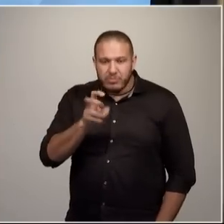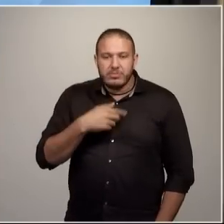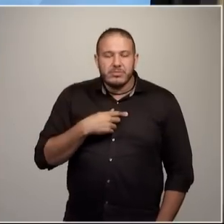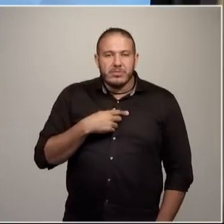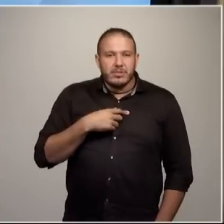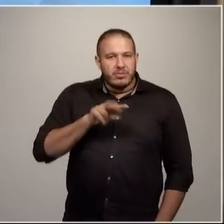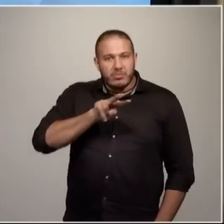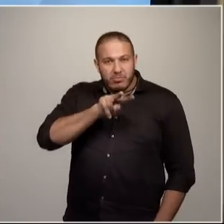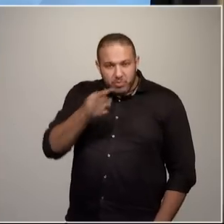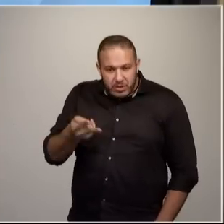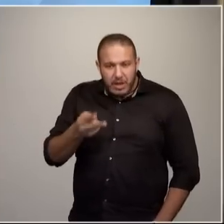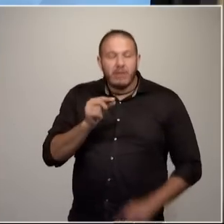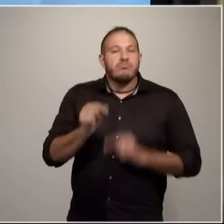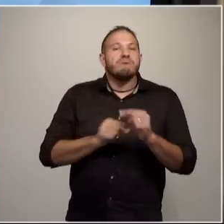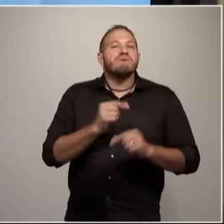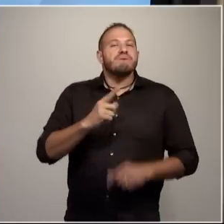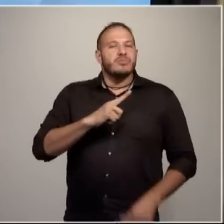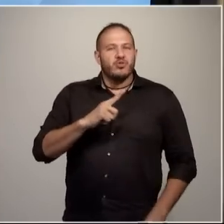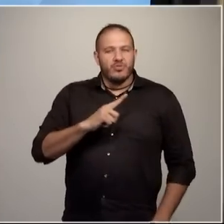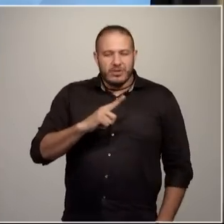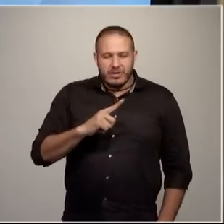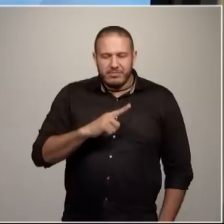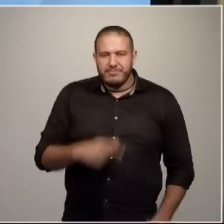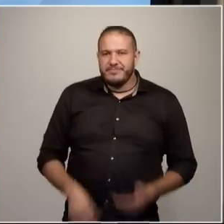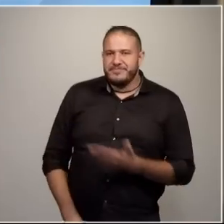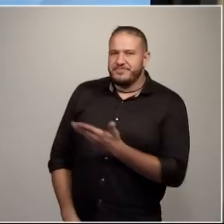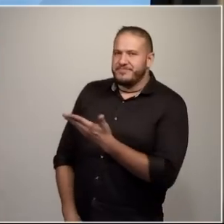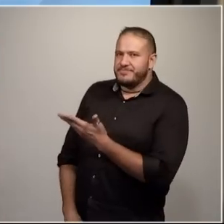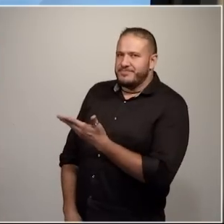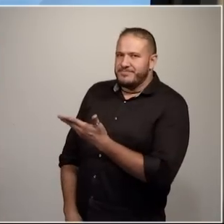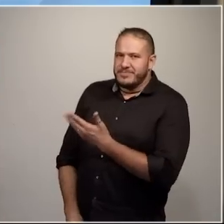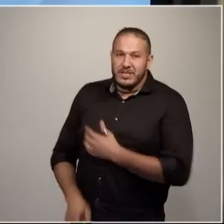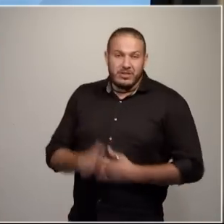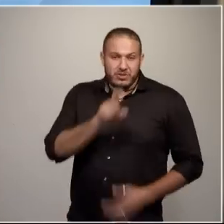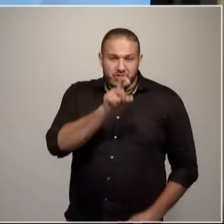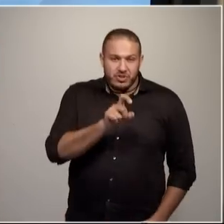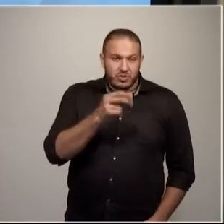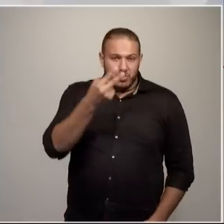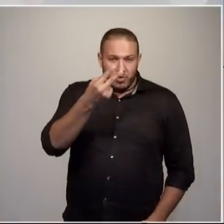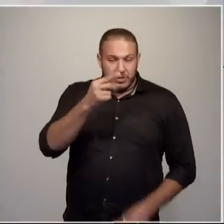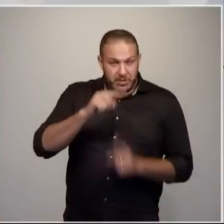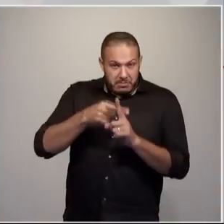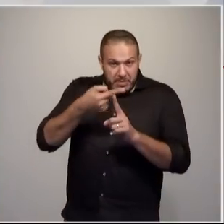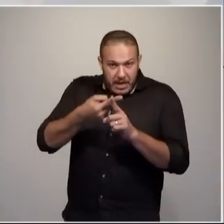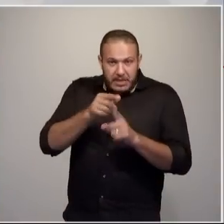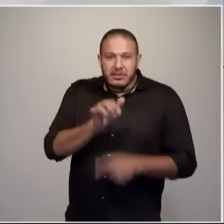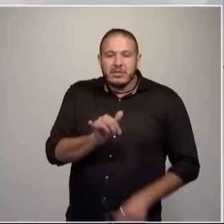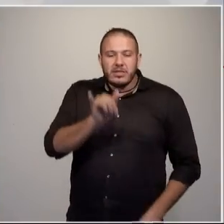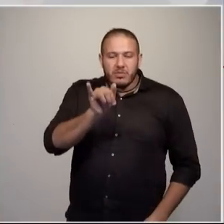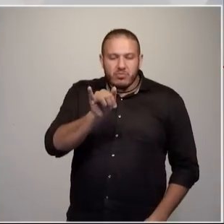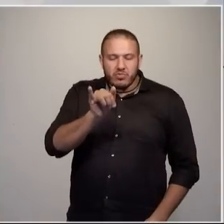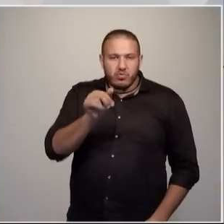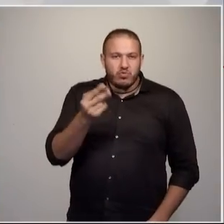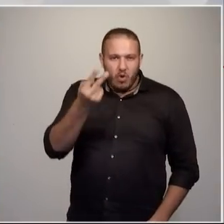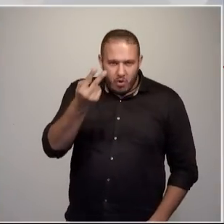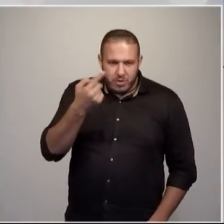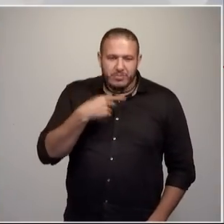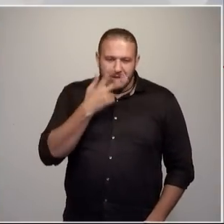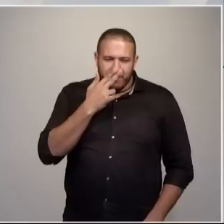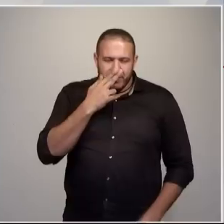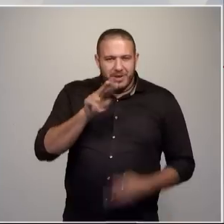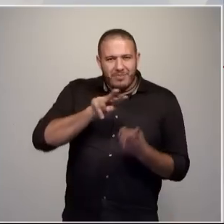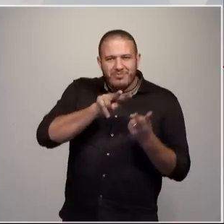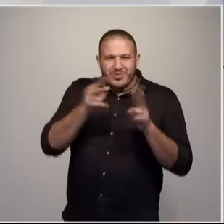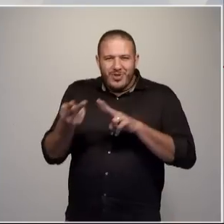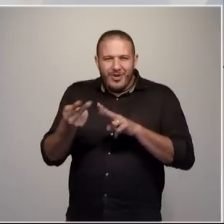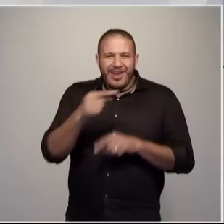eu vou obter de um lado x2 mais y2, imagine que eu mudei de lado, ficou mais e mais, passei o